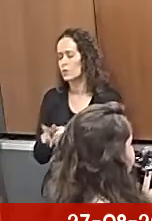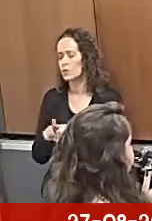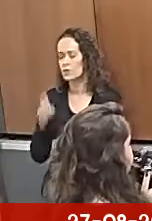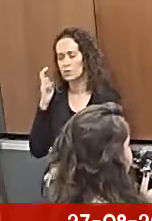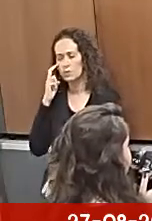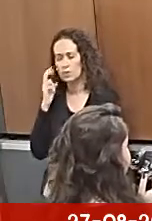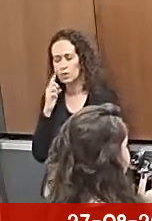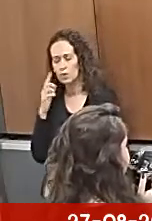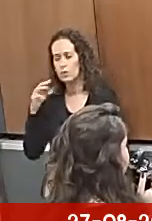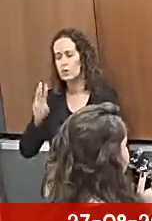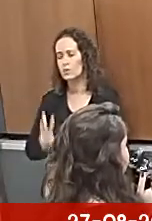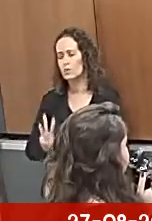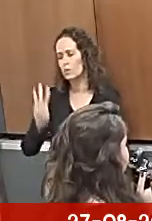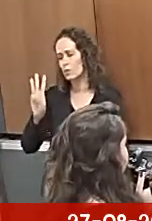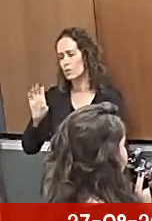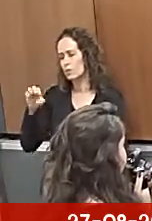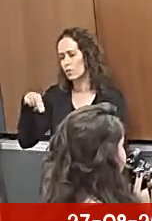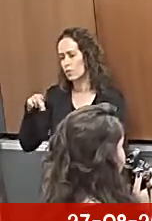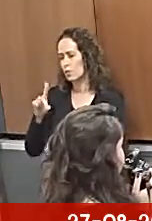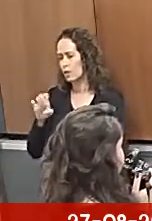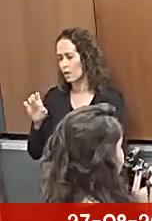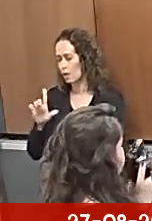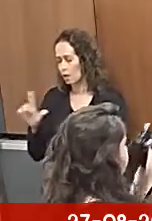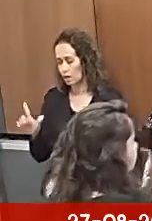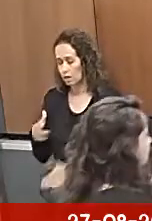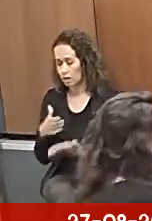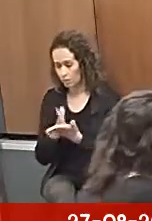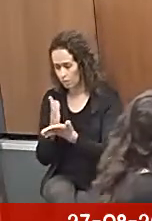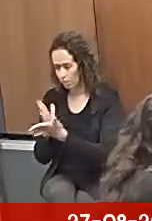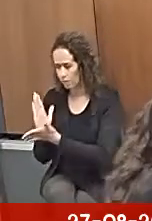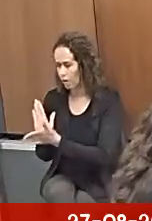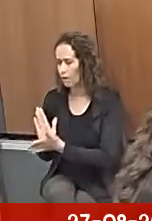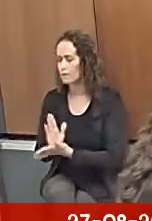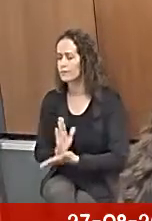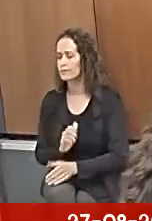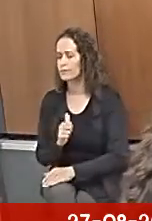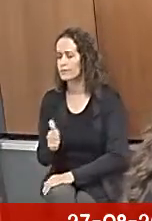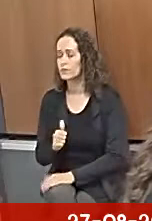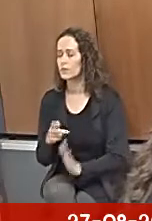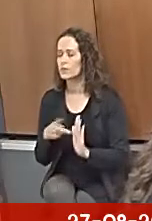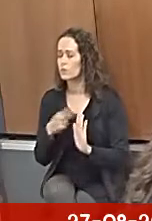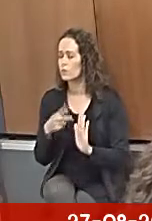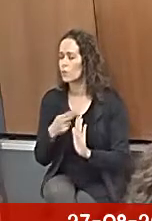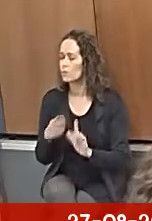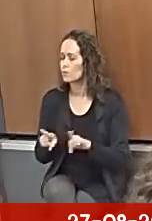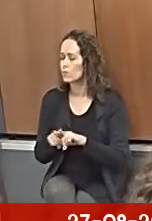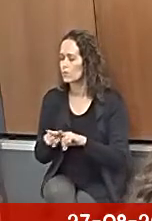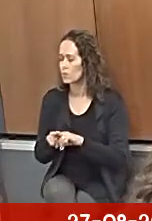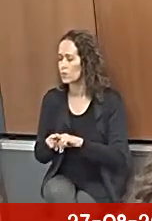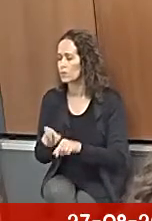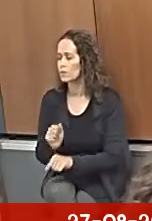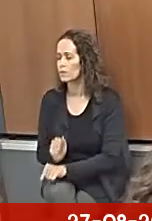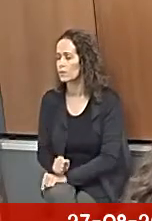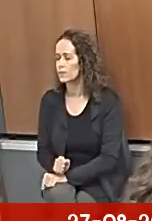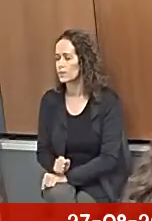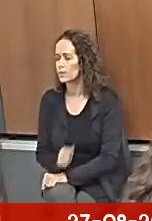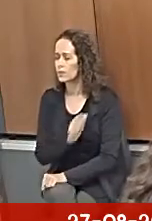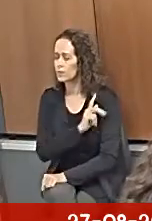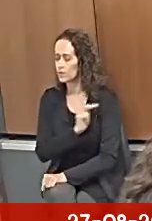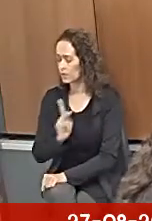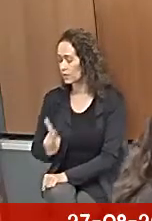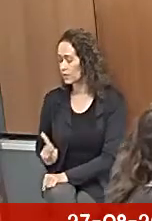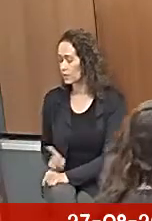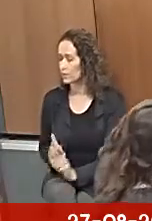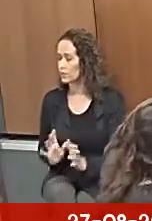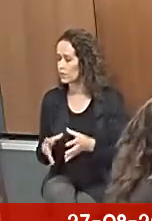em mesquita os deputados que aprovam permaneçam como estão aprovado próximo requerimento penúltimo requerimentos e letícia o presidente da comissão